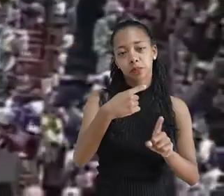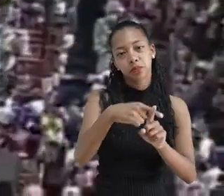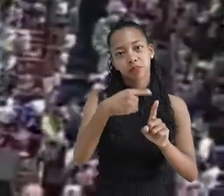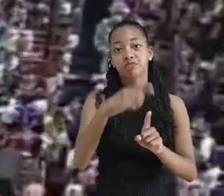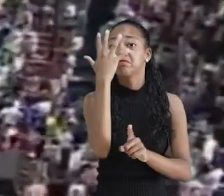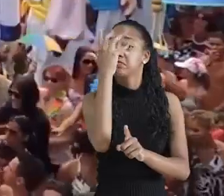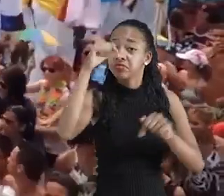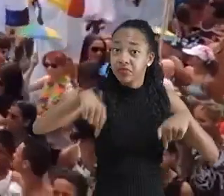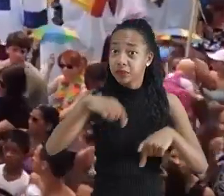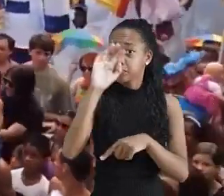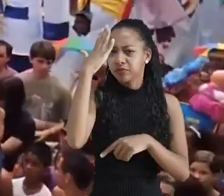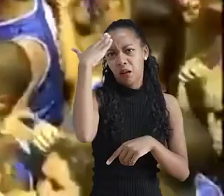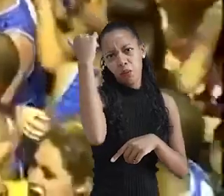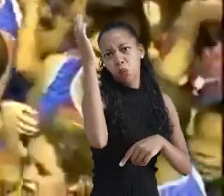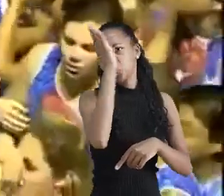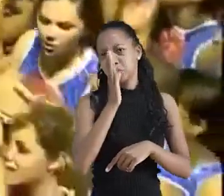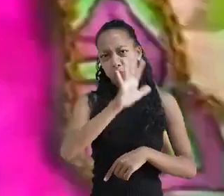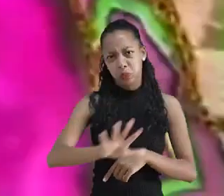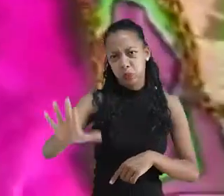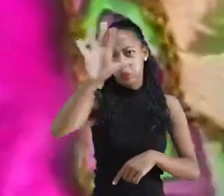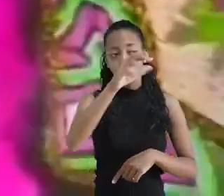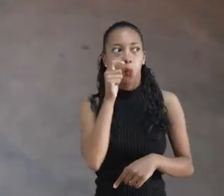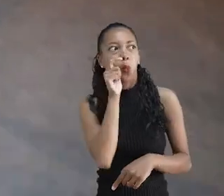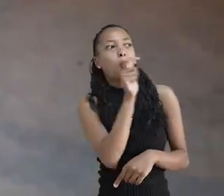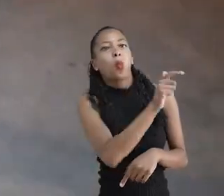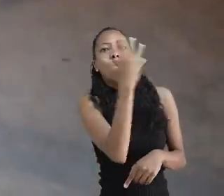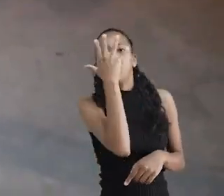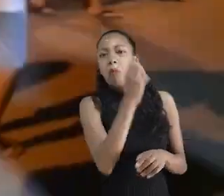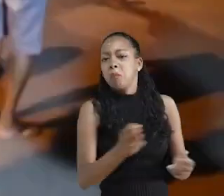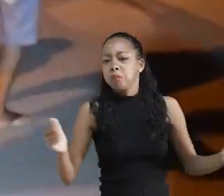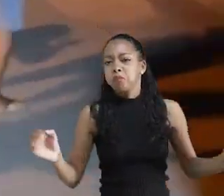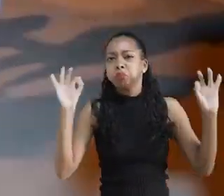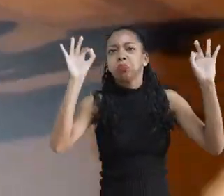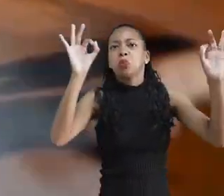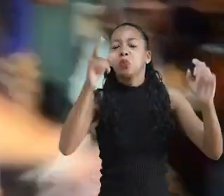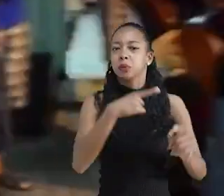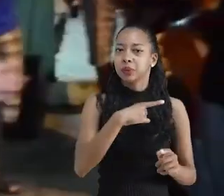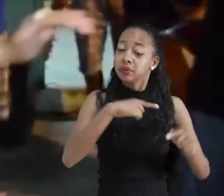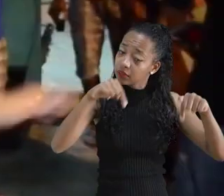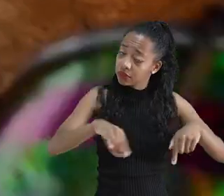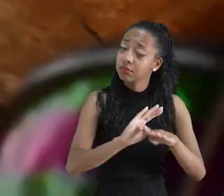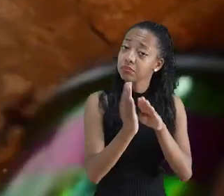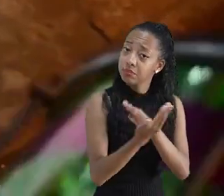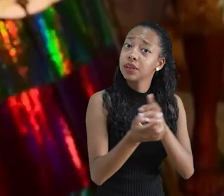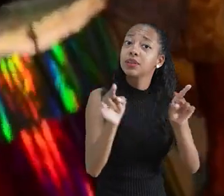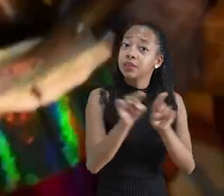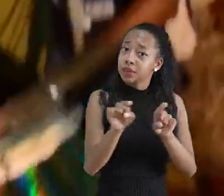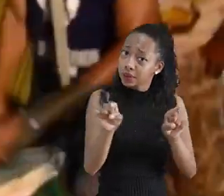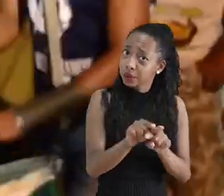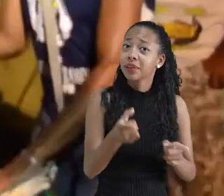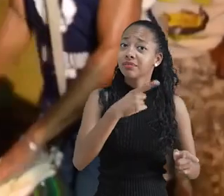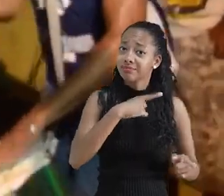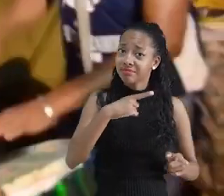o carnaval brasileiro ele é considerado o melhor e o maior do mundo na terra firme também não é diferente os blocos carnavalescos